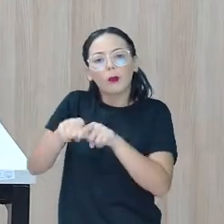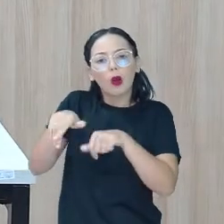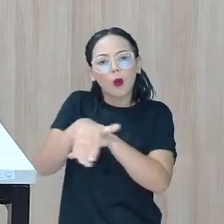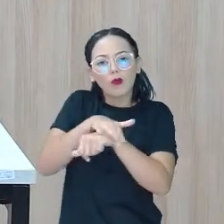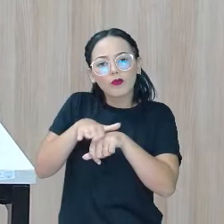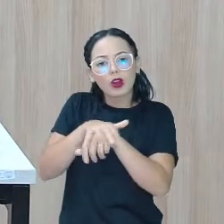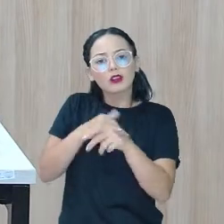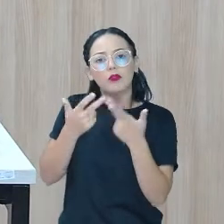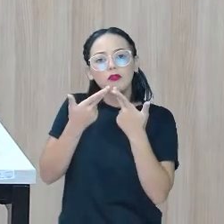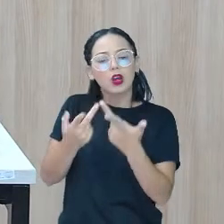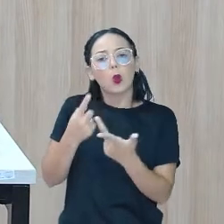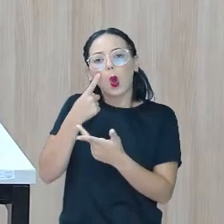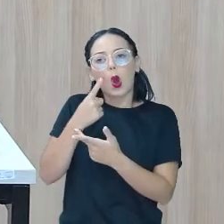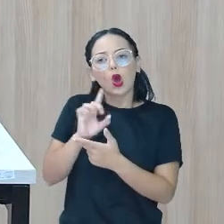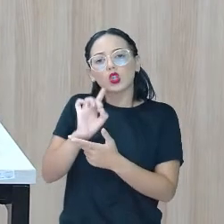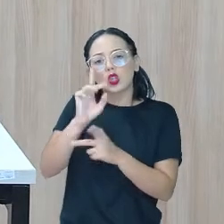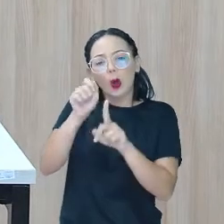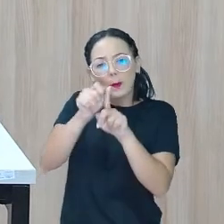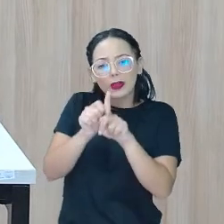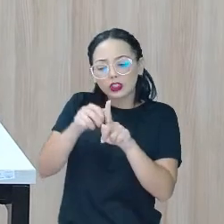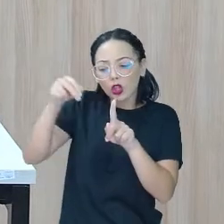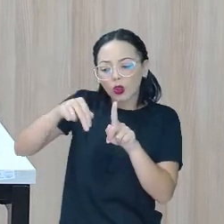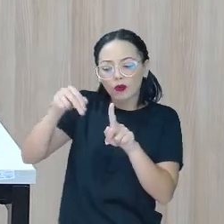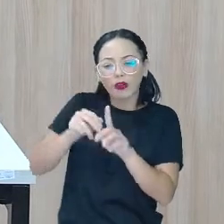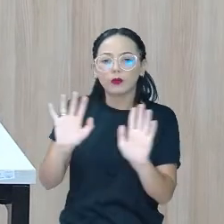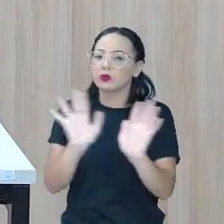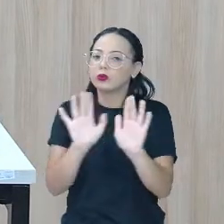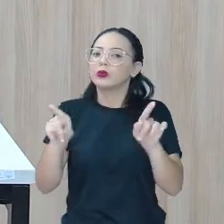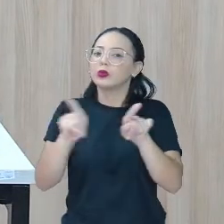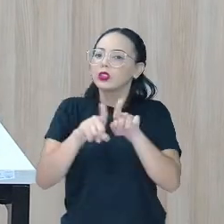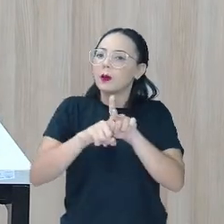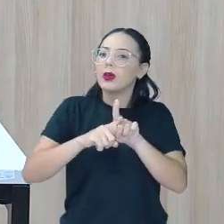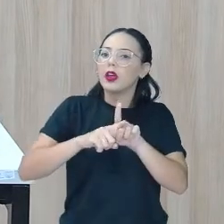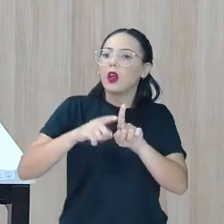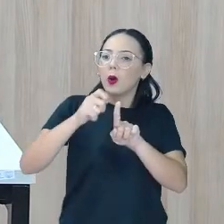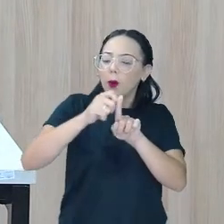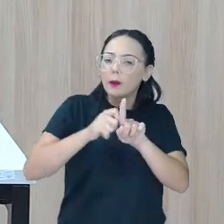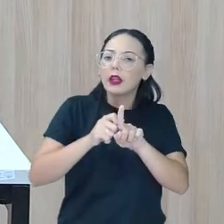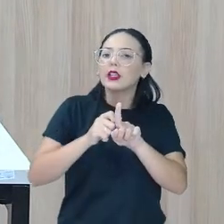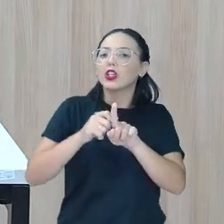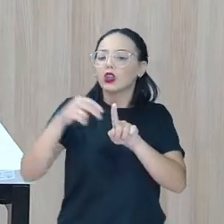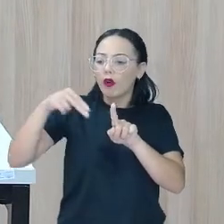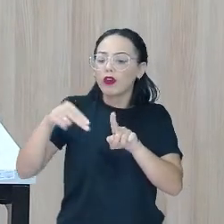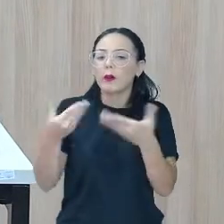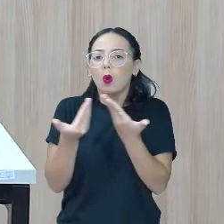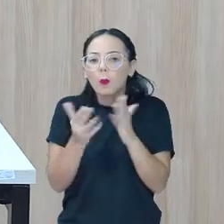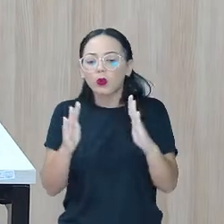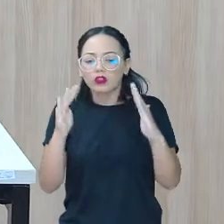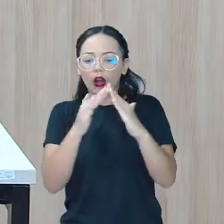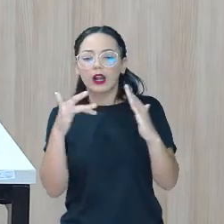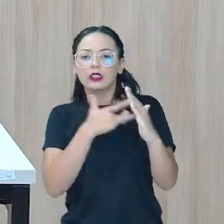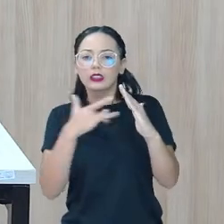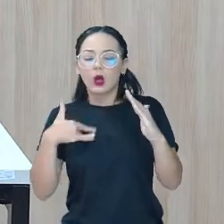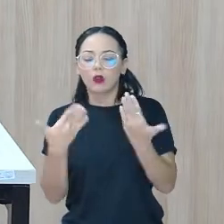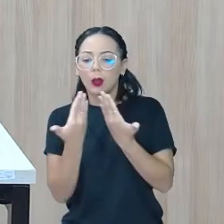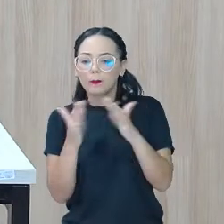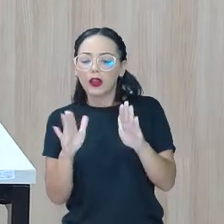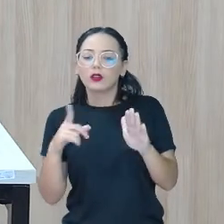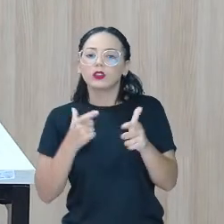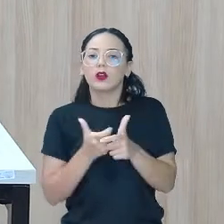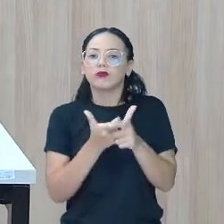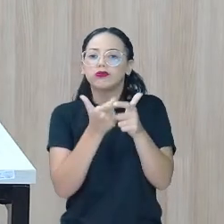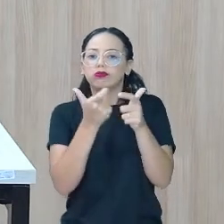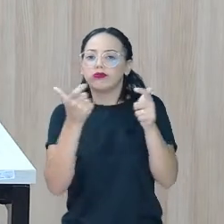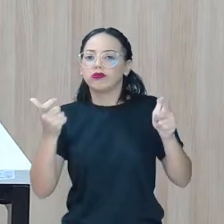conversem e dizer que não é só no mês de novembro, mas no mês de novembro os postos de saúde estão aí abertos com o maior número